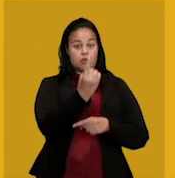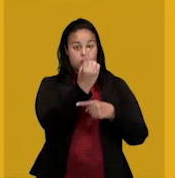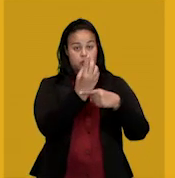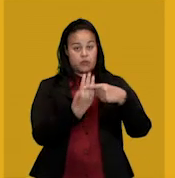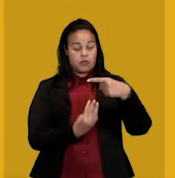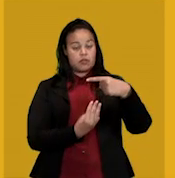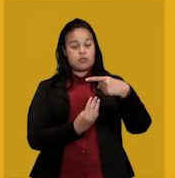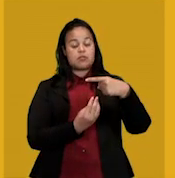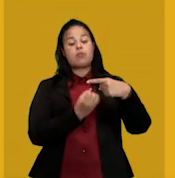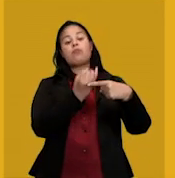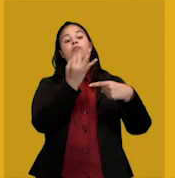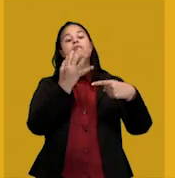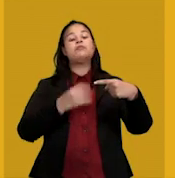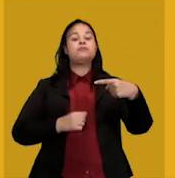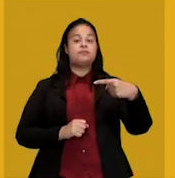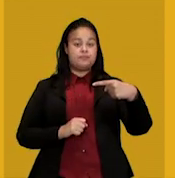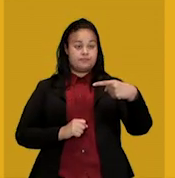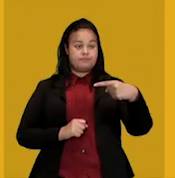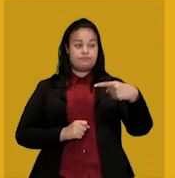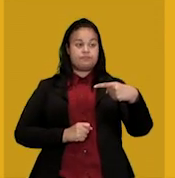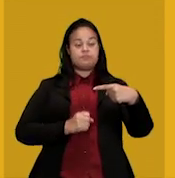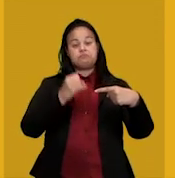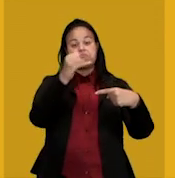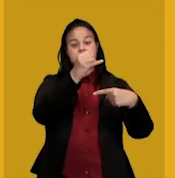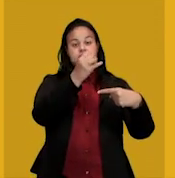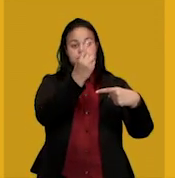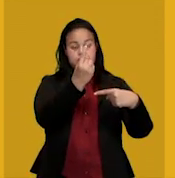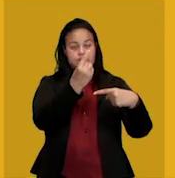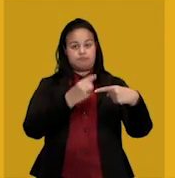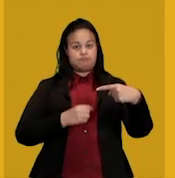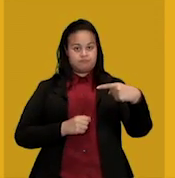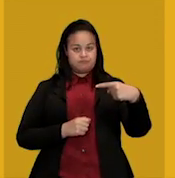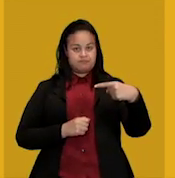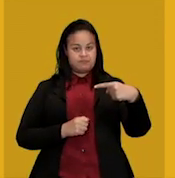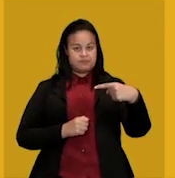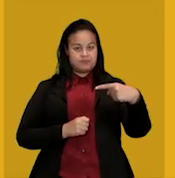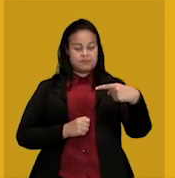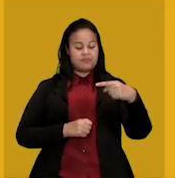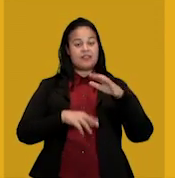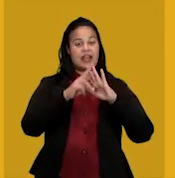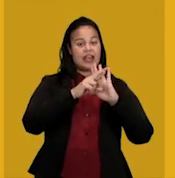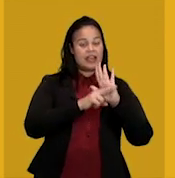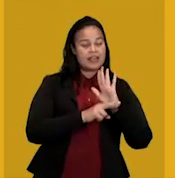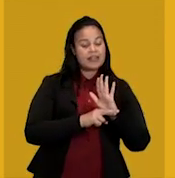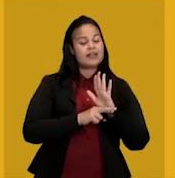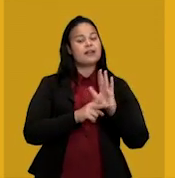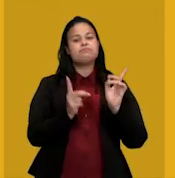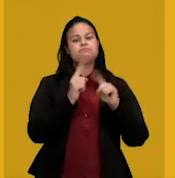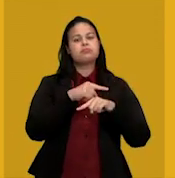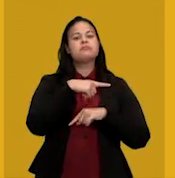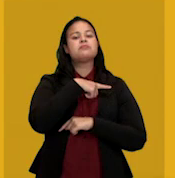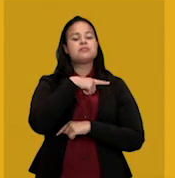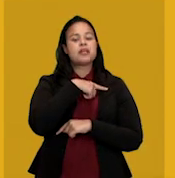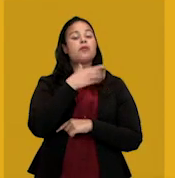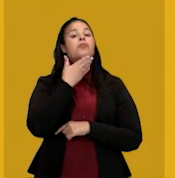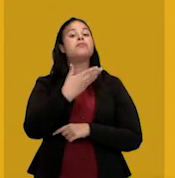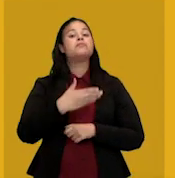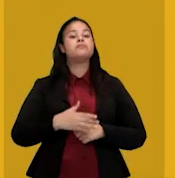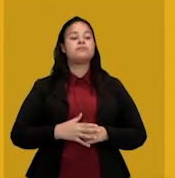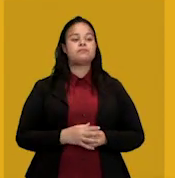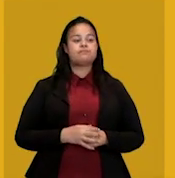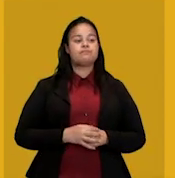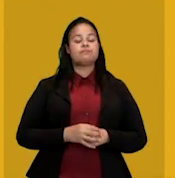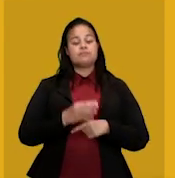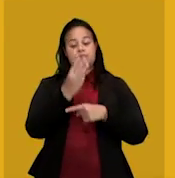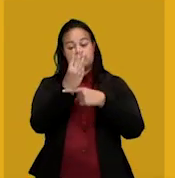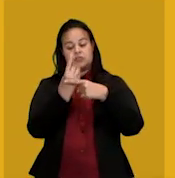a menos 1, por exemplo. Aí aquela regrinha também de inverter. Então, eu vou ter aqui 3 sobre